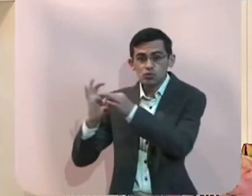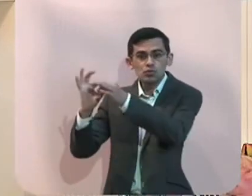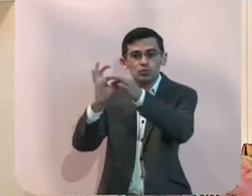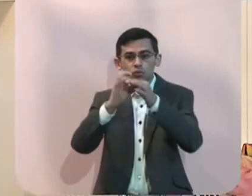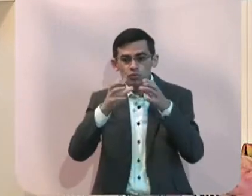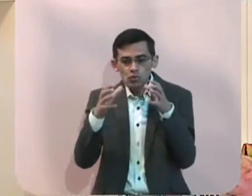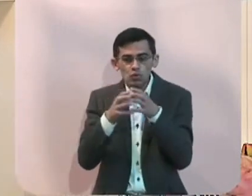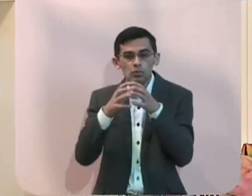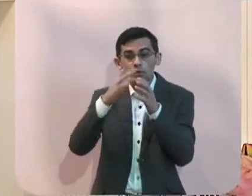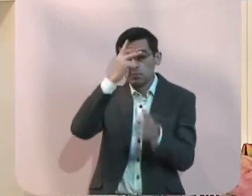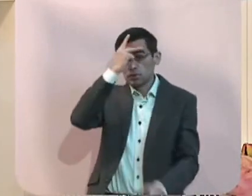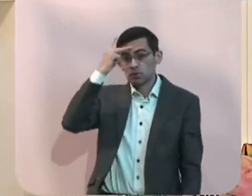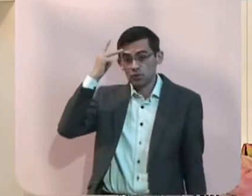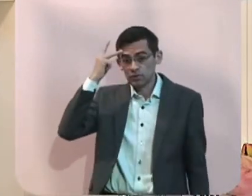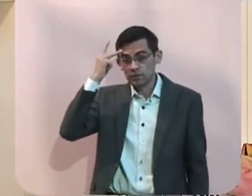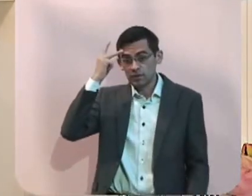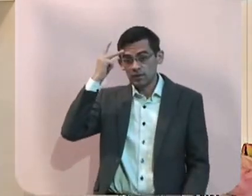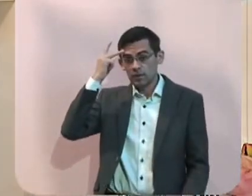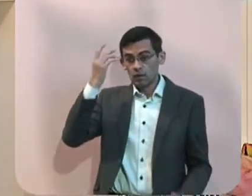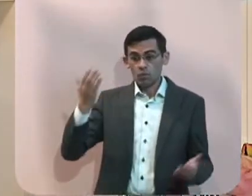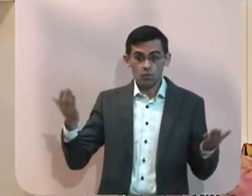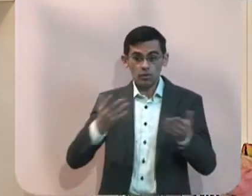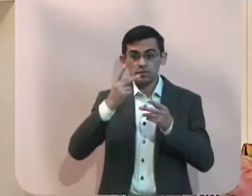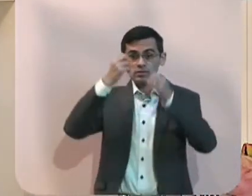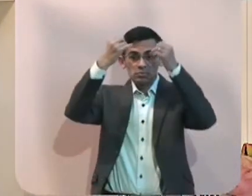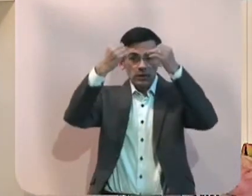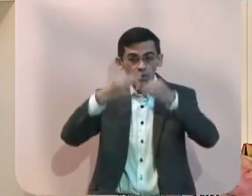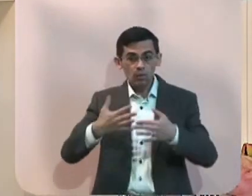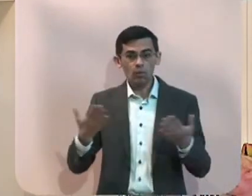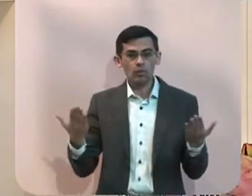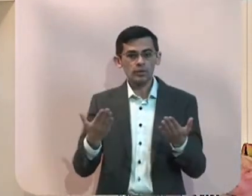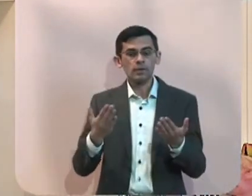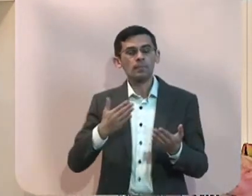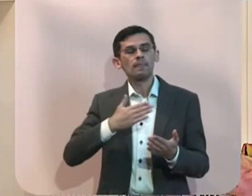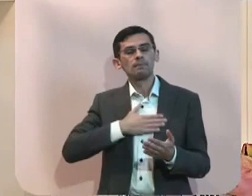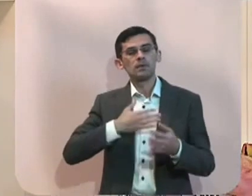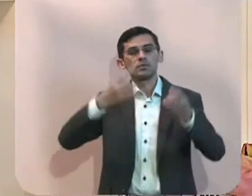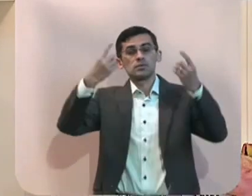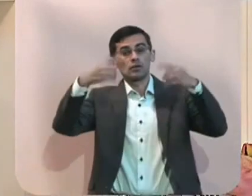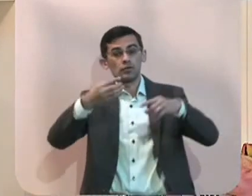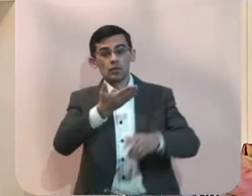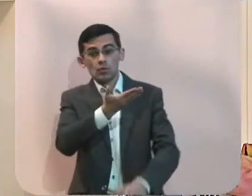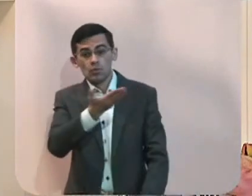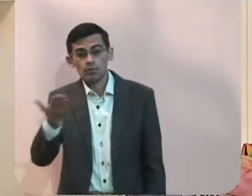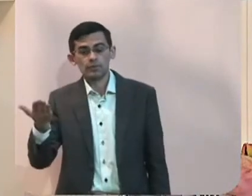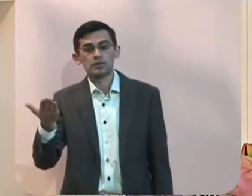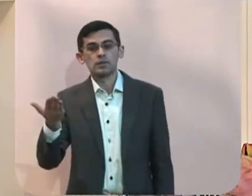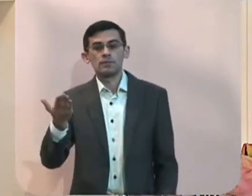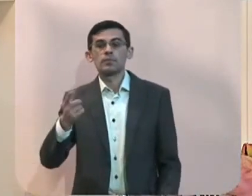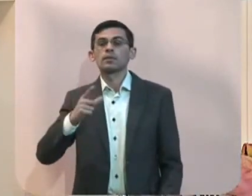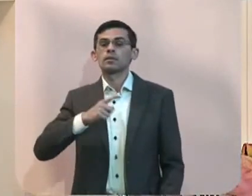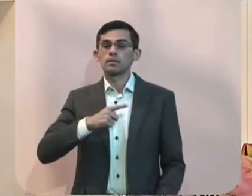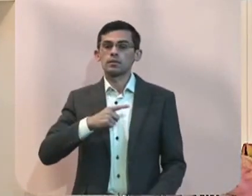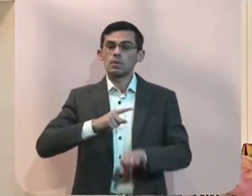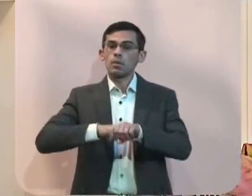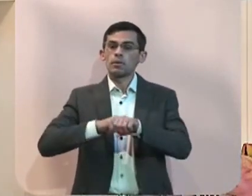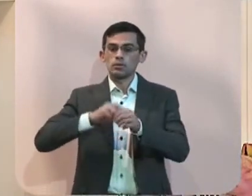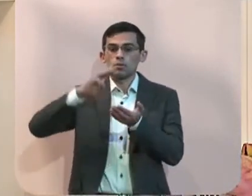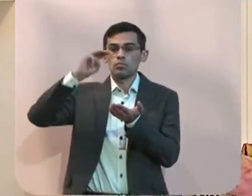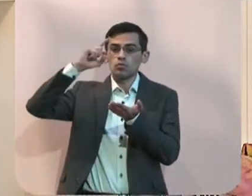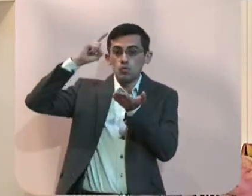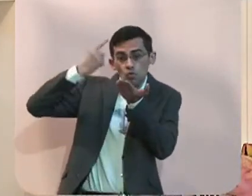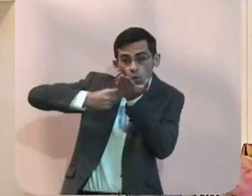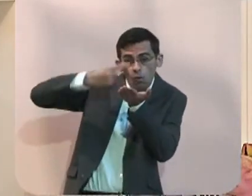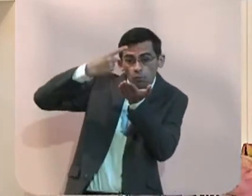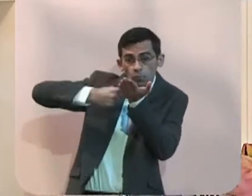de gente como essa que a gente escreveu hoje. E o meu desafio para você é esse, está na hora de um compromisso